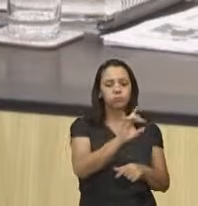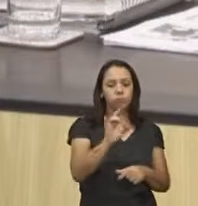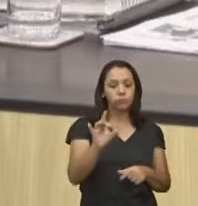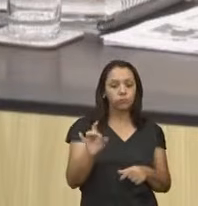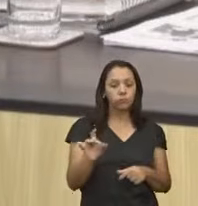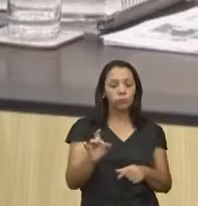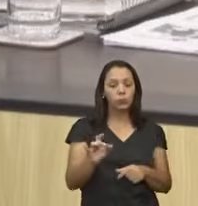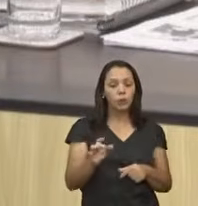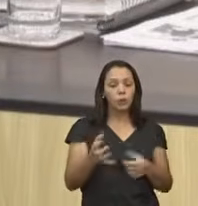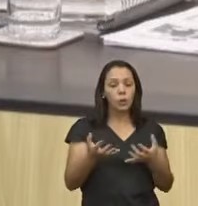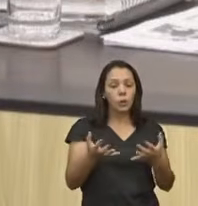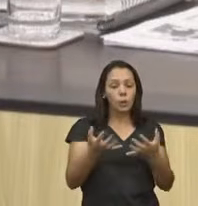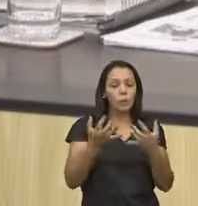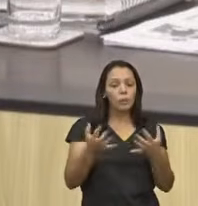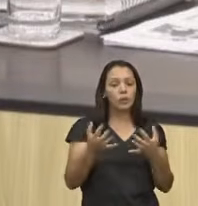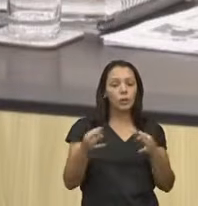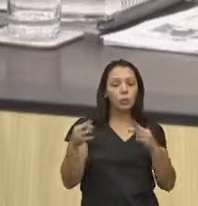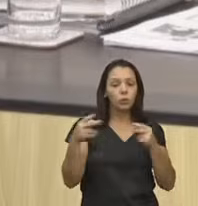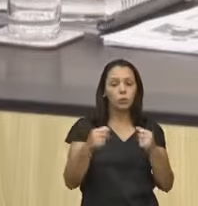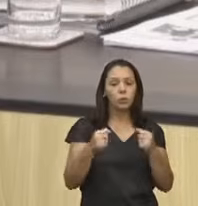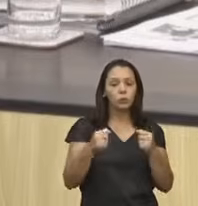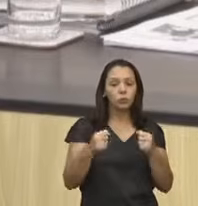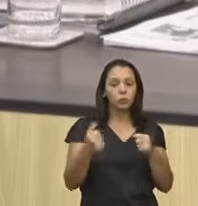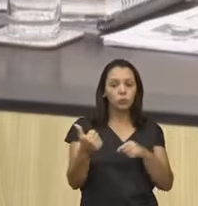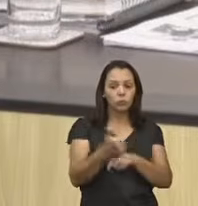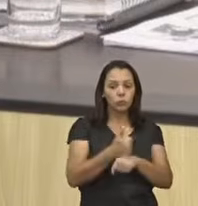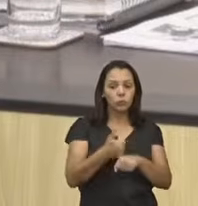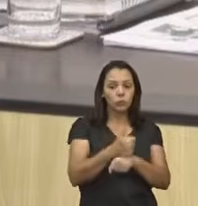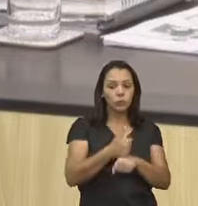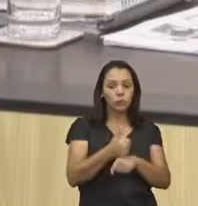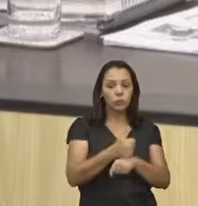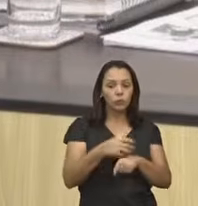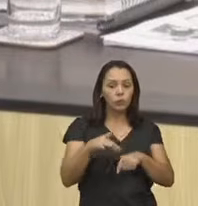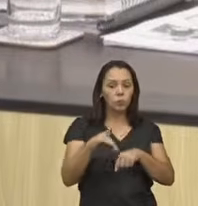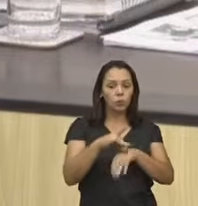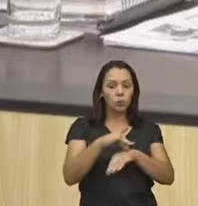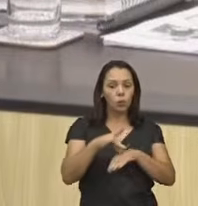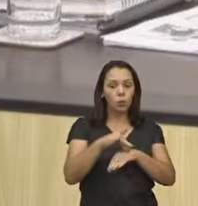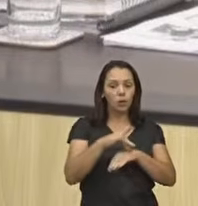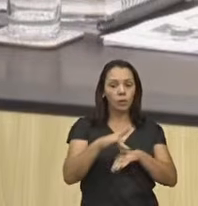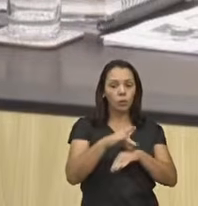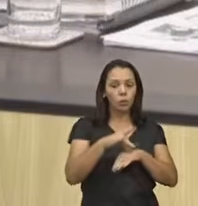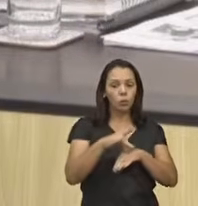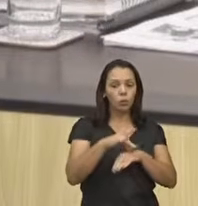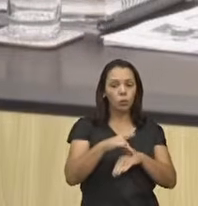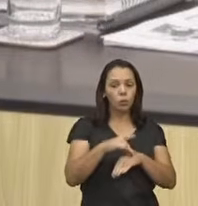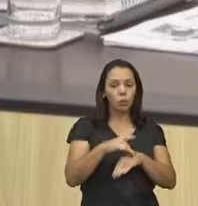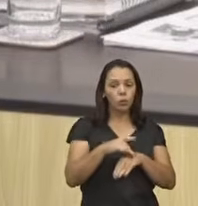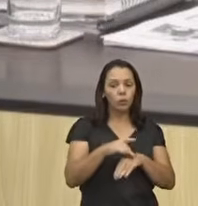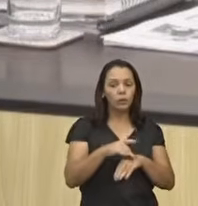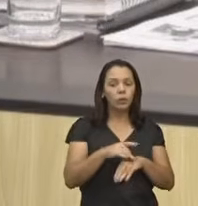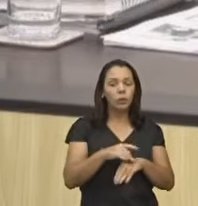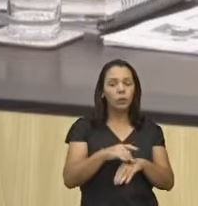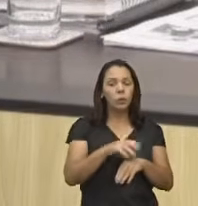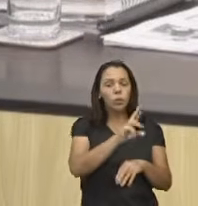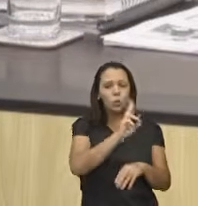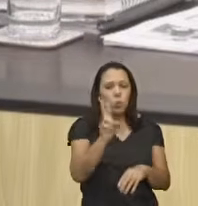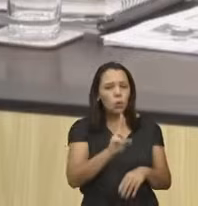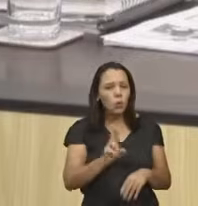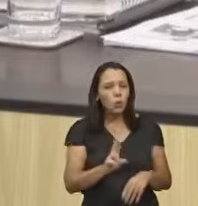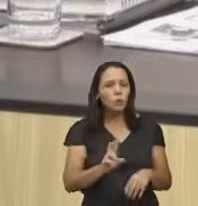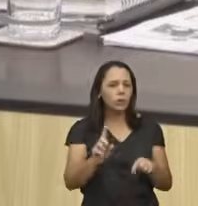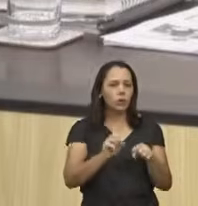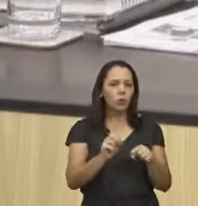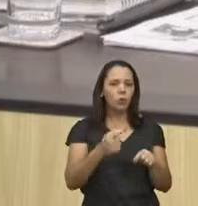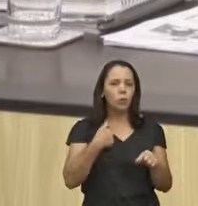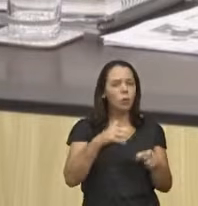Então, aqui quero deixar a todos os corretores da nossa cidade, não vou citar muitos, eu citei o nome do meu irmão, porque